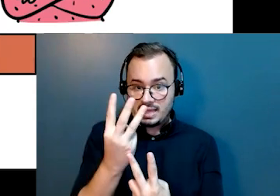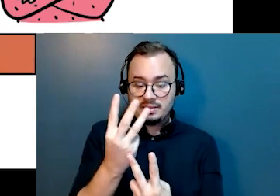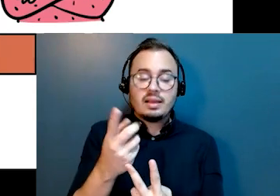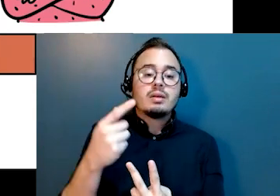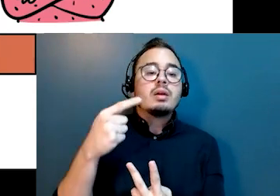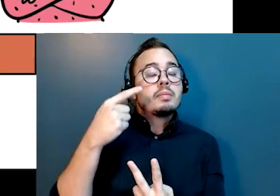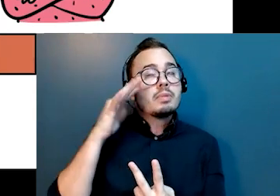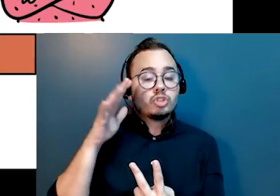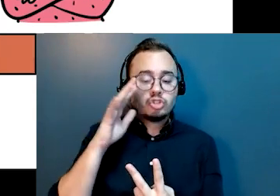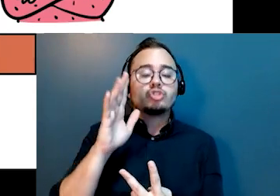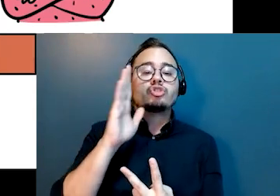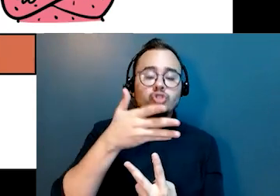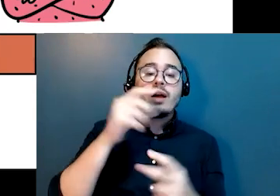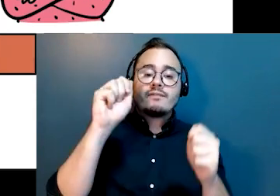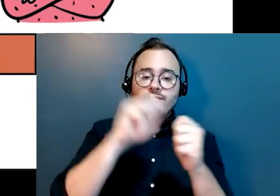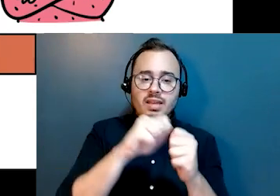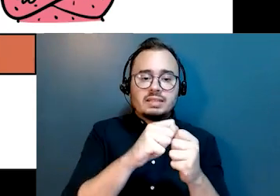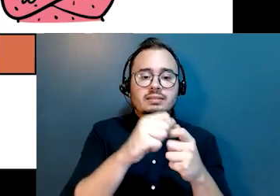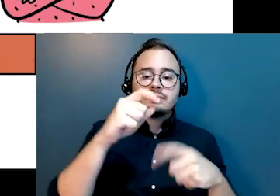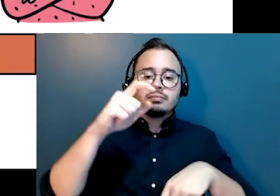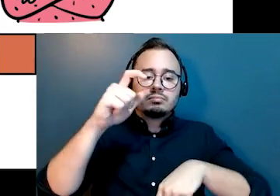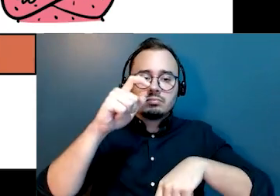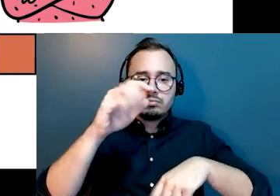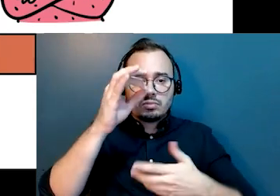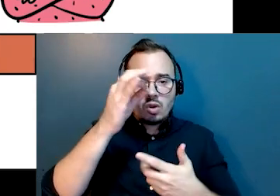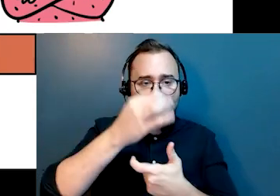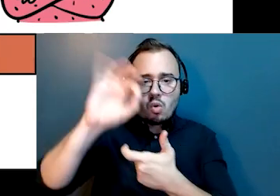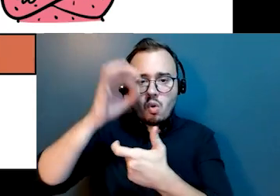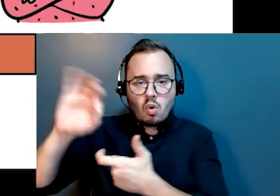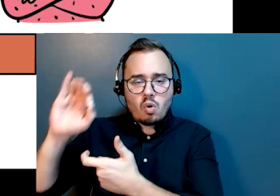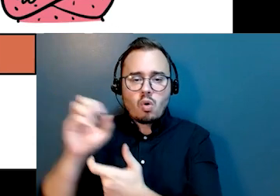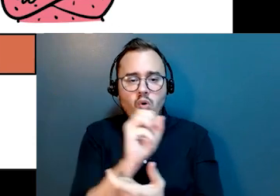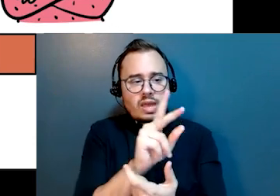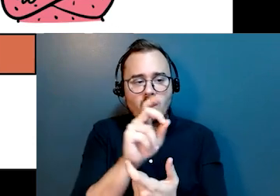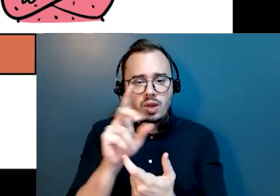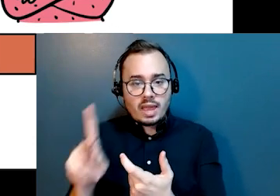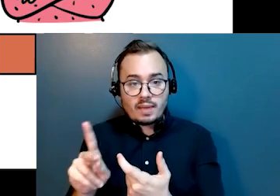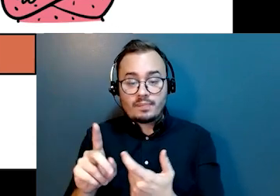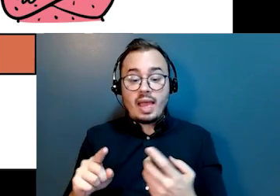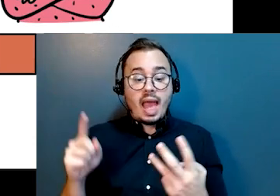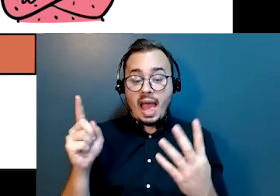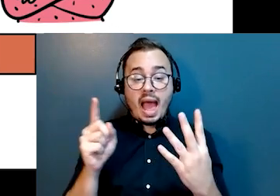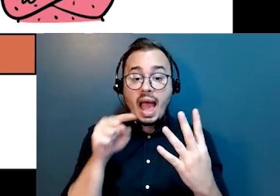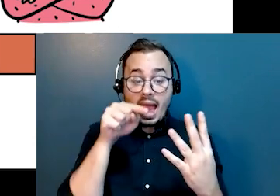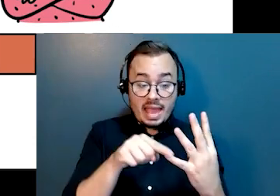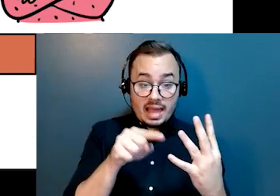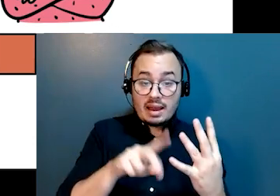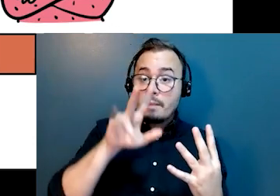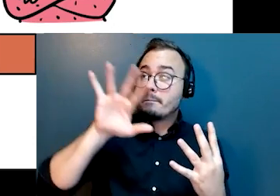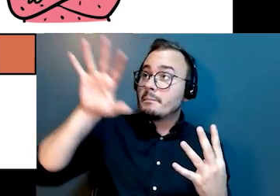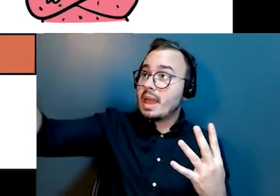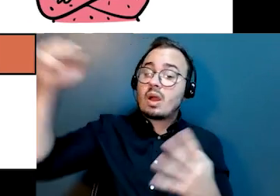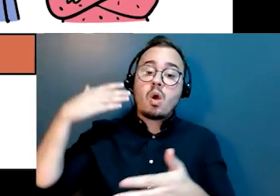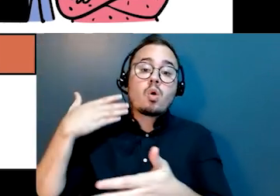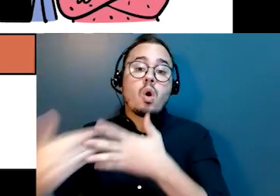completou as 3 atividades antes do tempo, só que agora, ao invés de ela puxar por conta uma atividade que não é prioritária para o time,